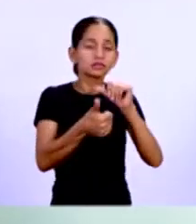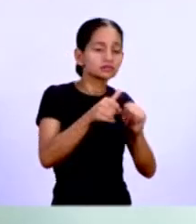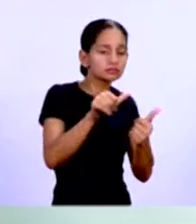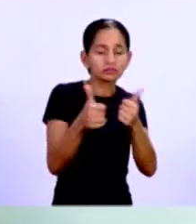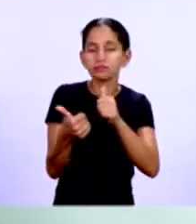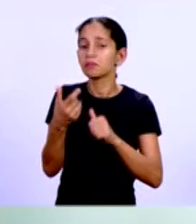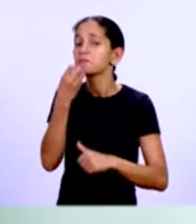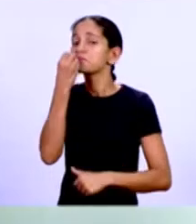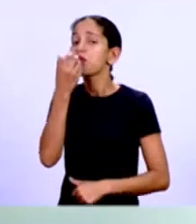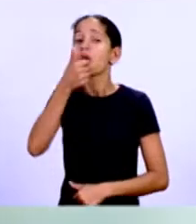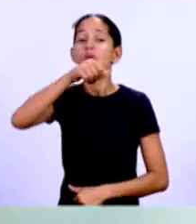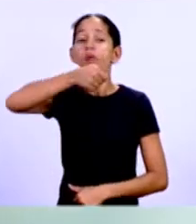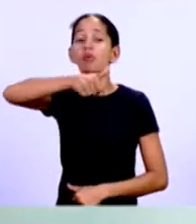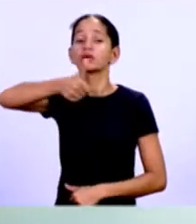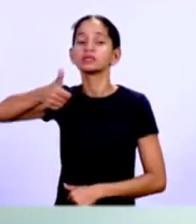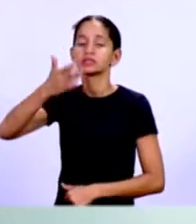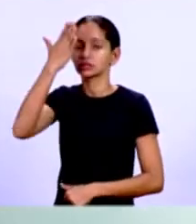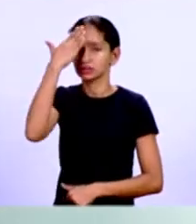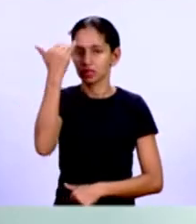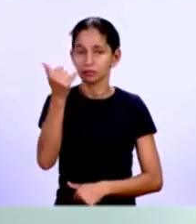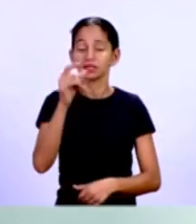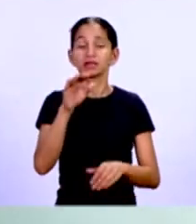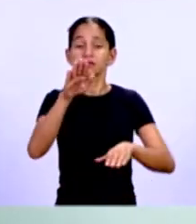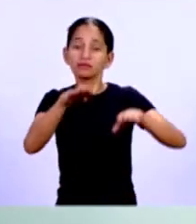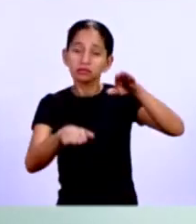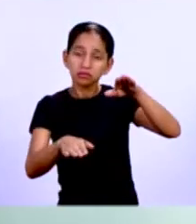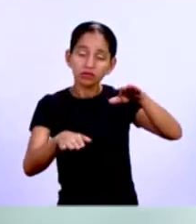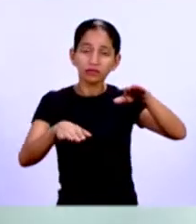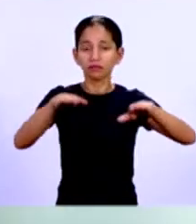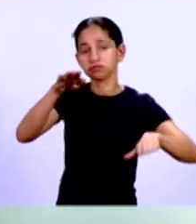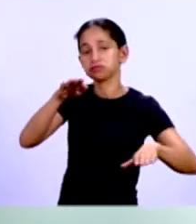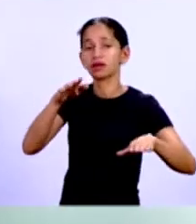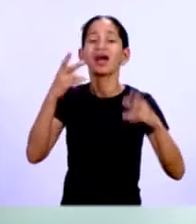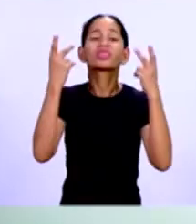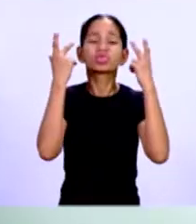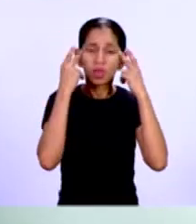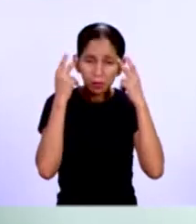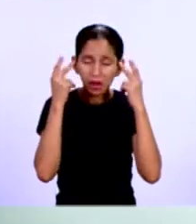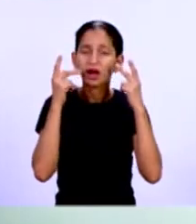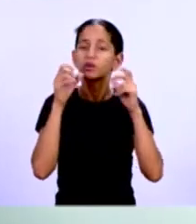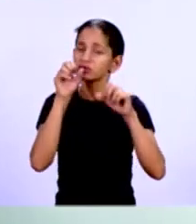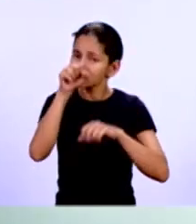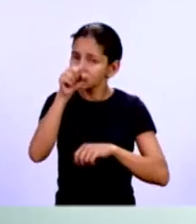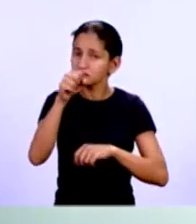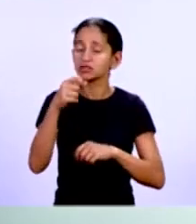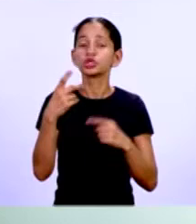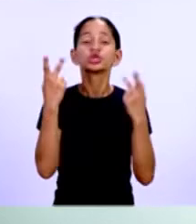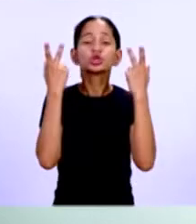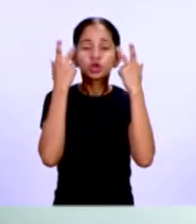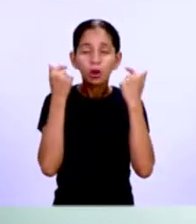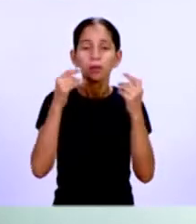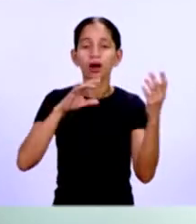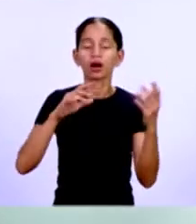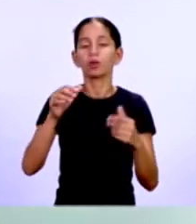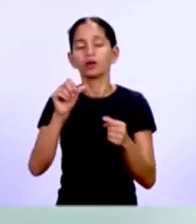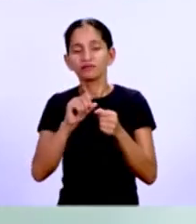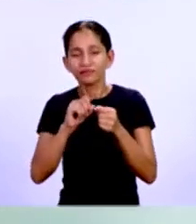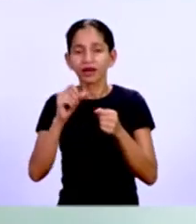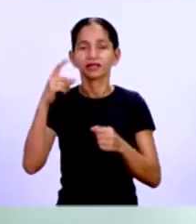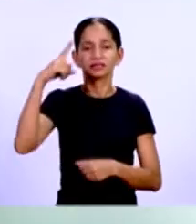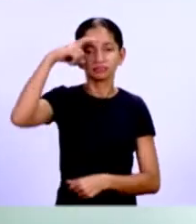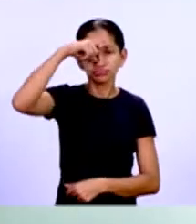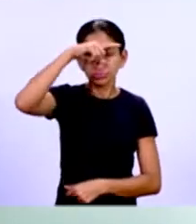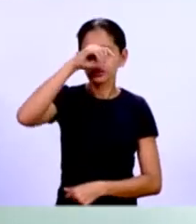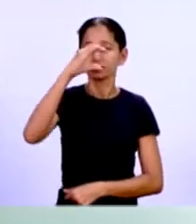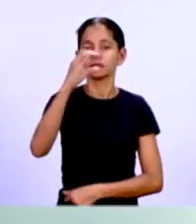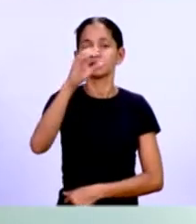do mercado, porque o mercado vai oscilar e isso é até normal, porque as crises fazem parte do ciclo econômico, a gente tem momentos